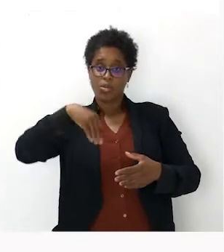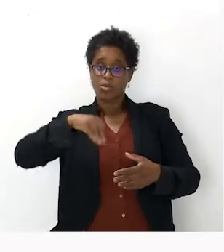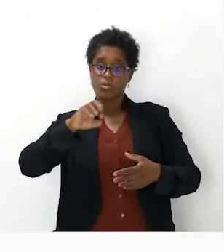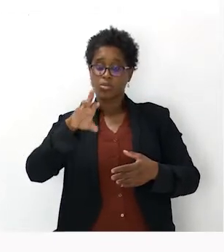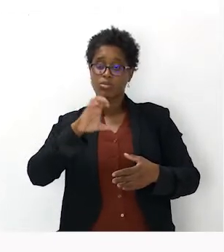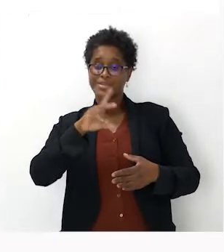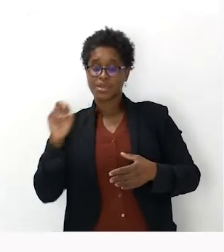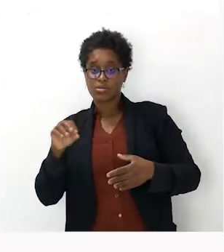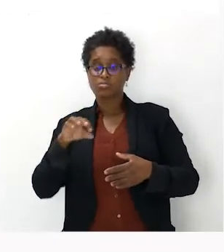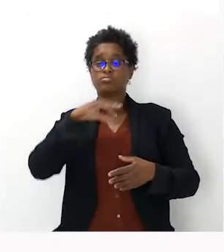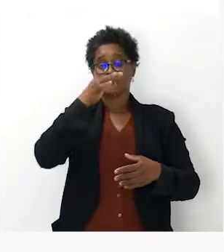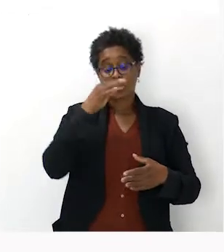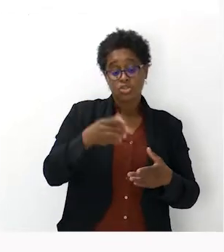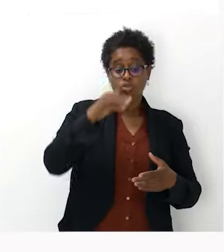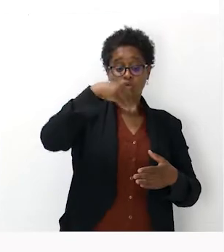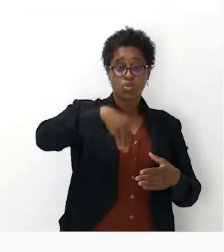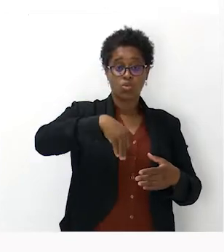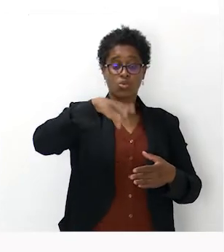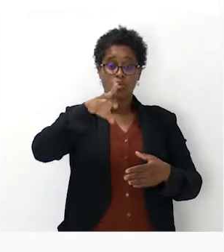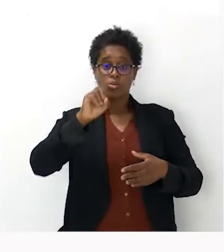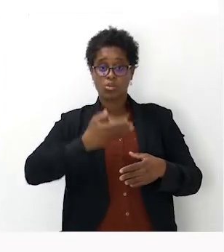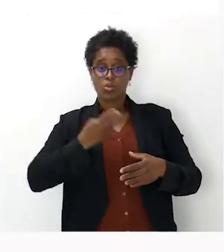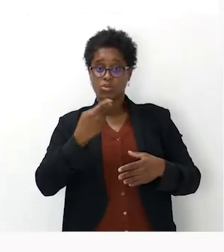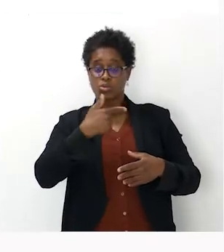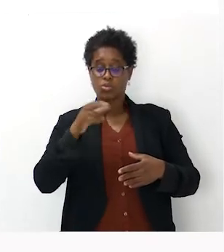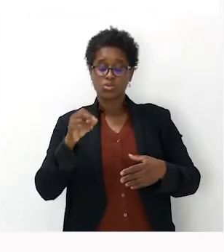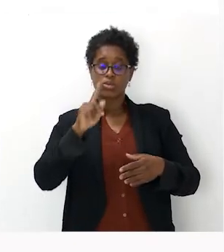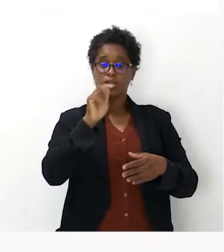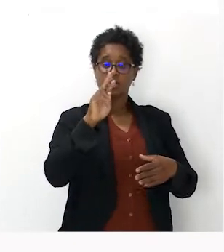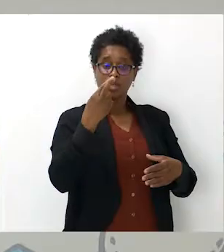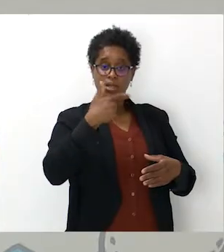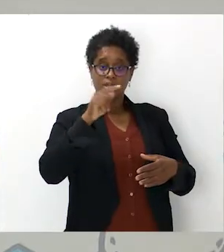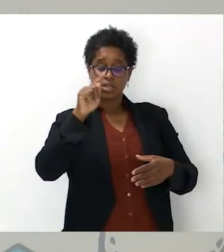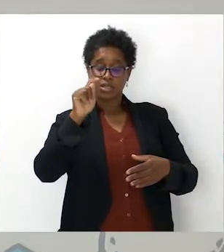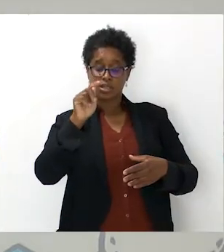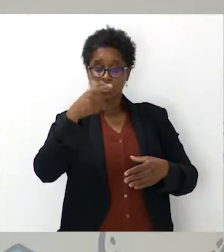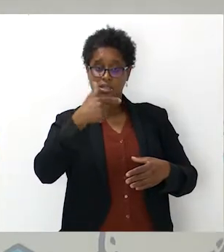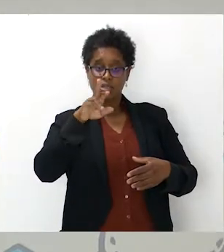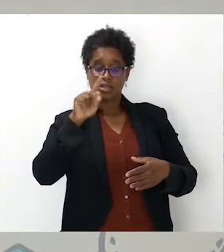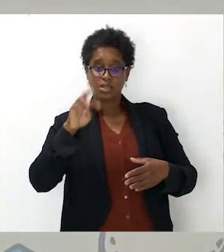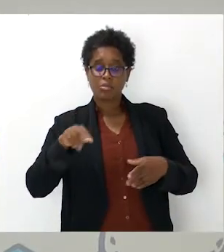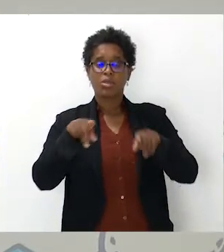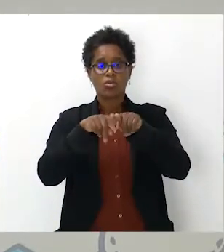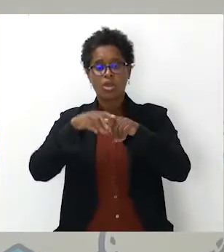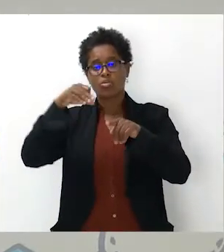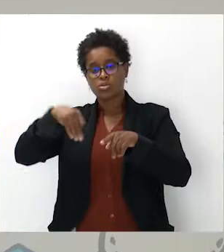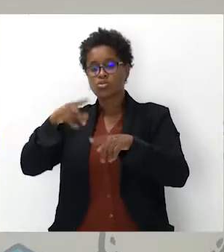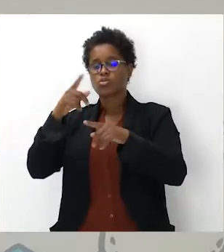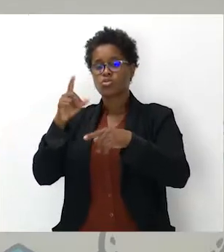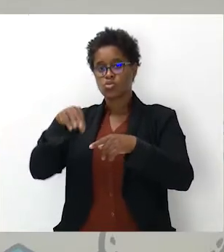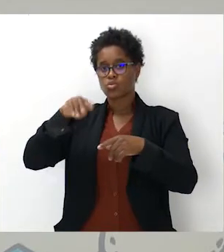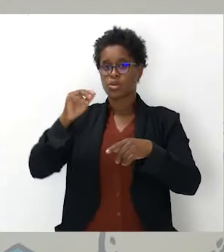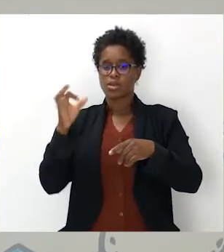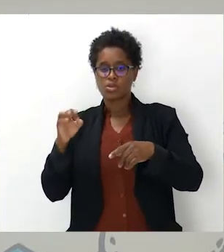produto dos extremos é igual ao produto dos meios. Como vocês podem ver, aqui nós